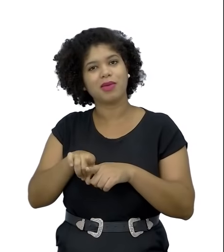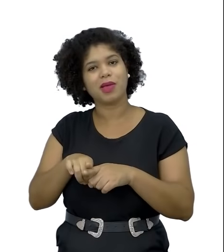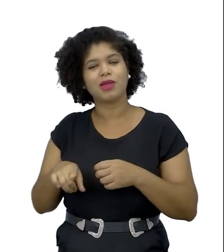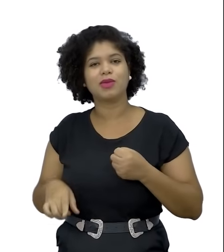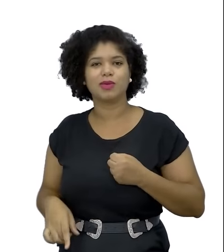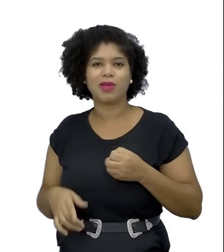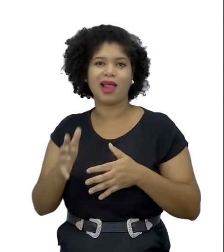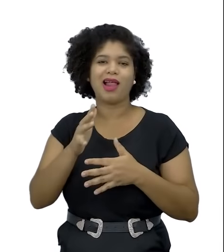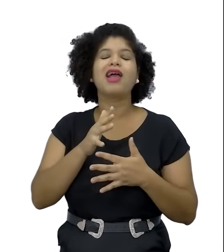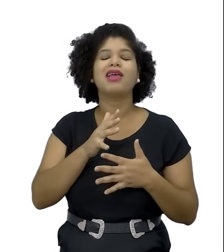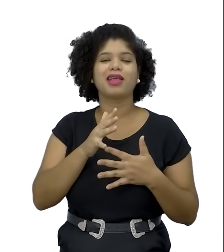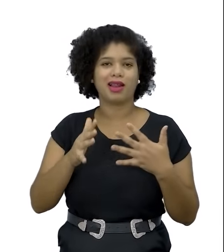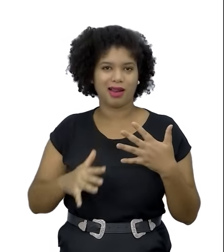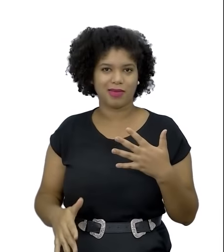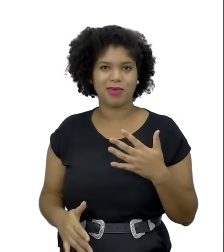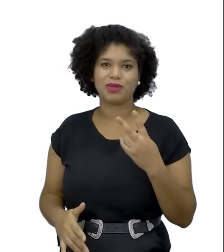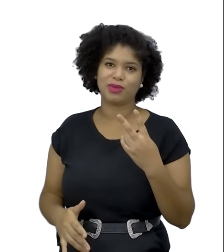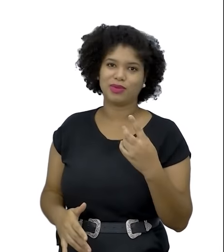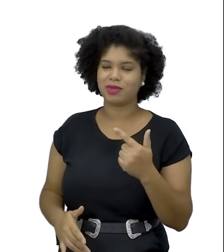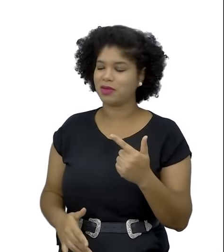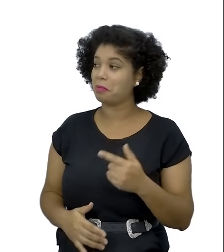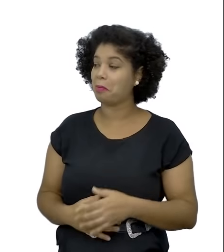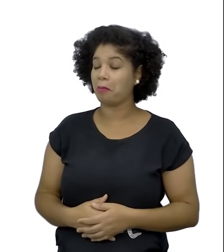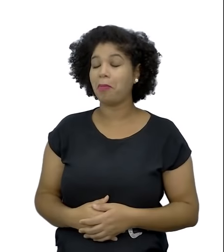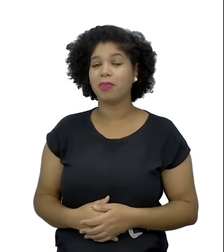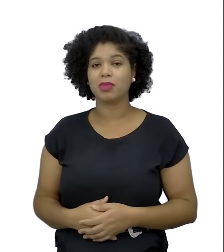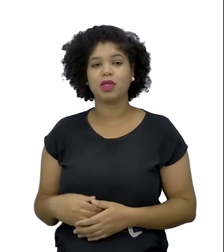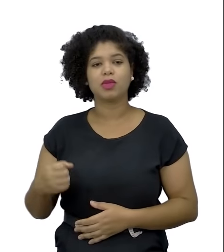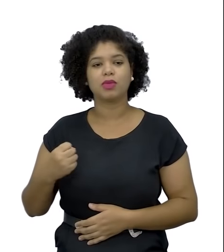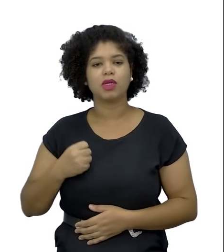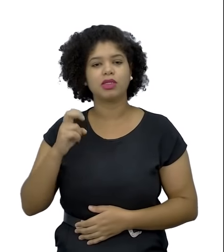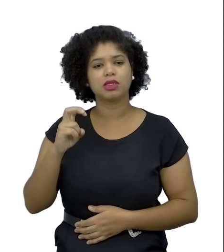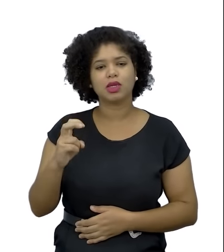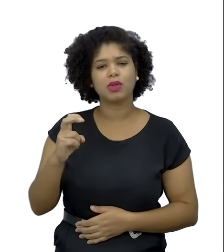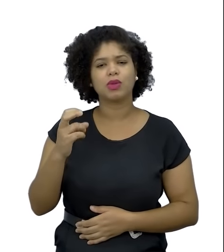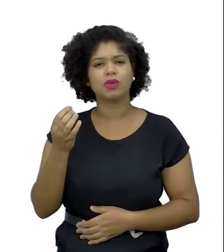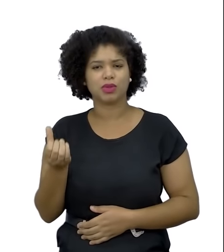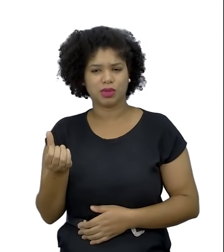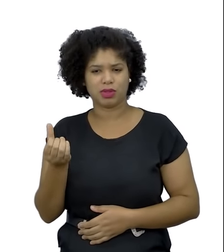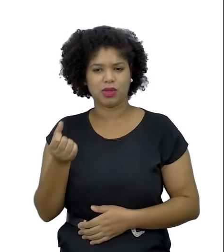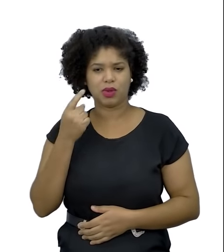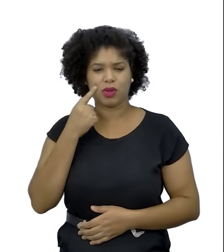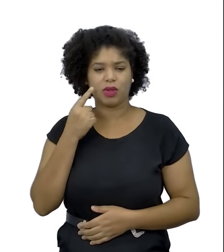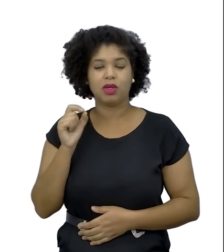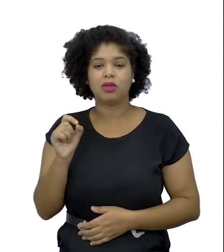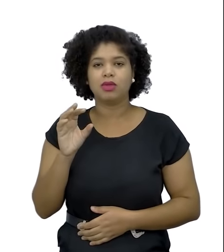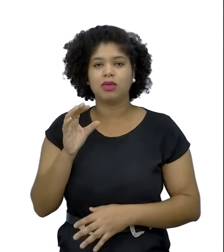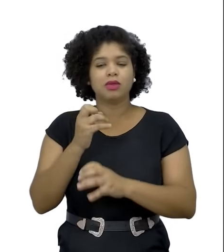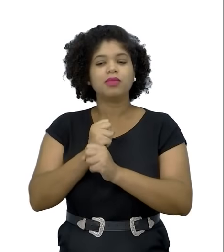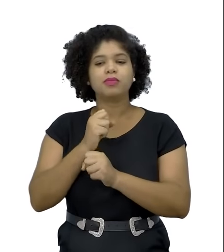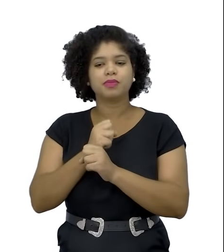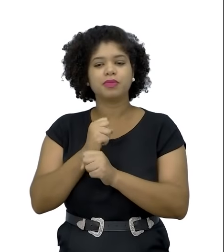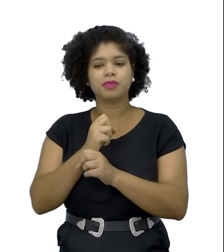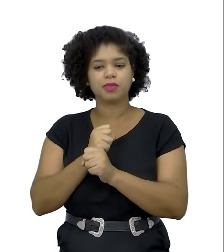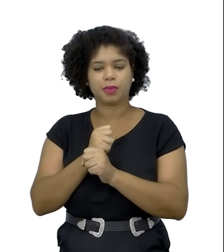Nas aulas 5 e 6, além de contar, a princípio de